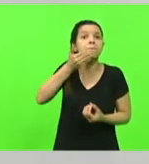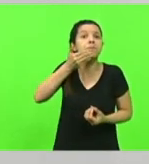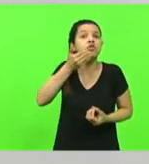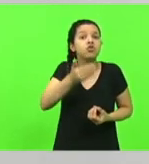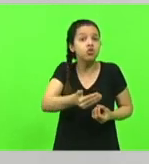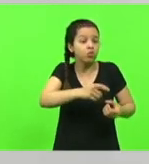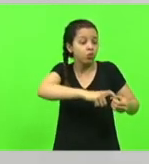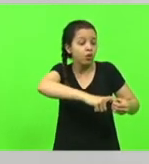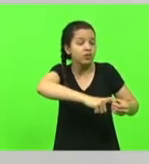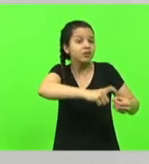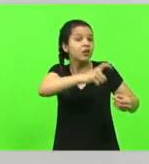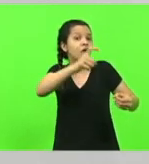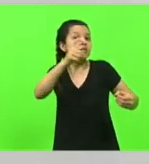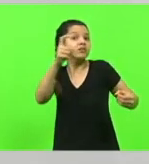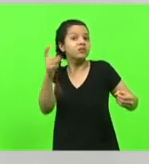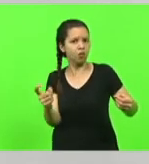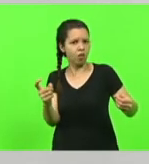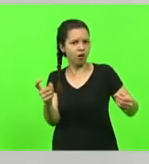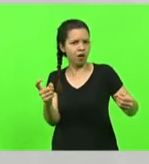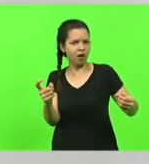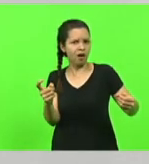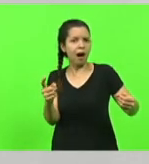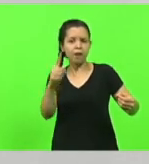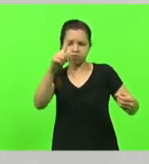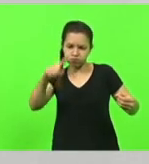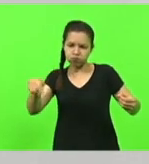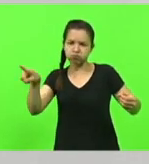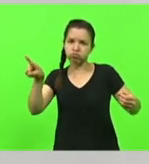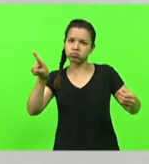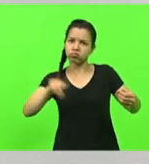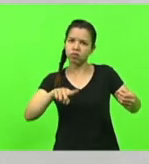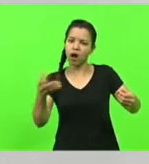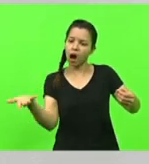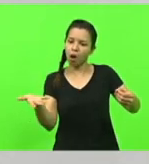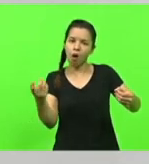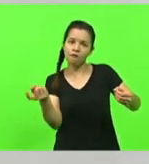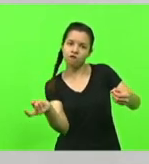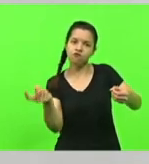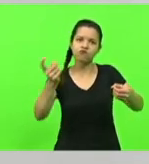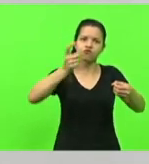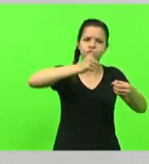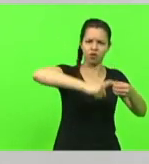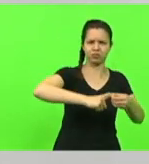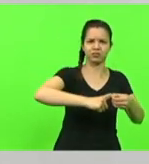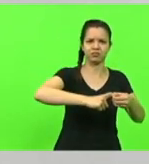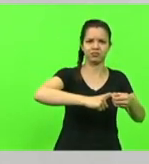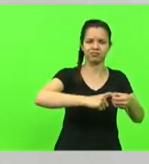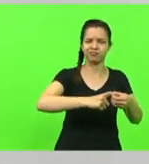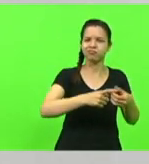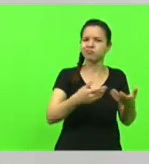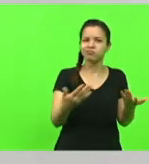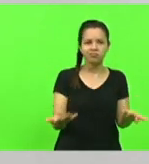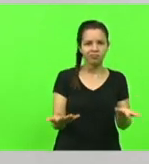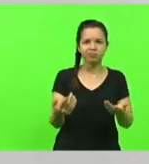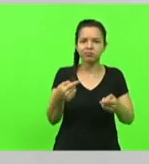público ter o seu retorno chancelado por um parlamento? E mais,